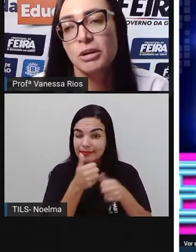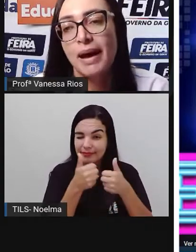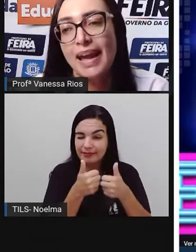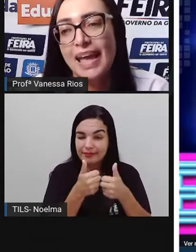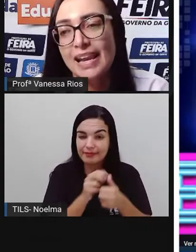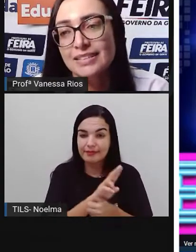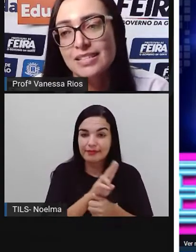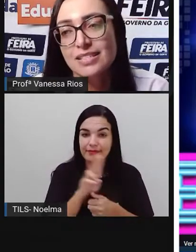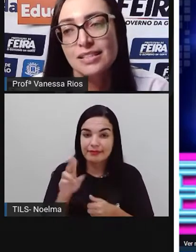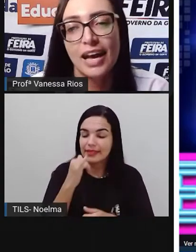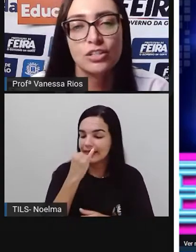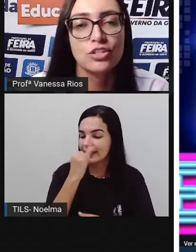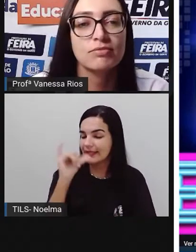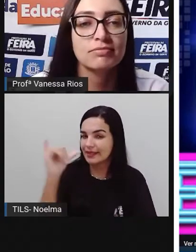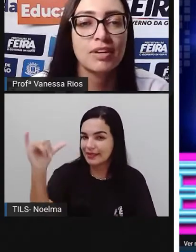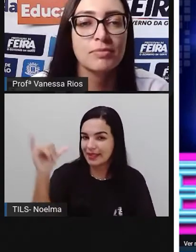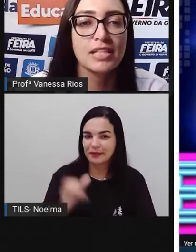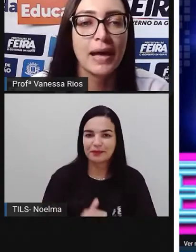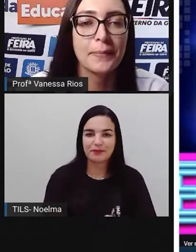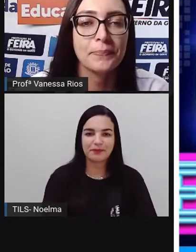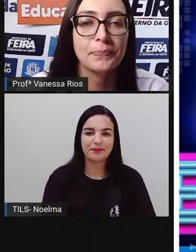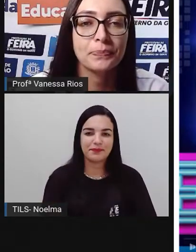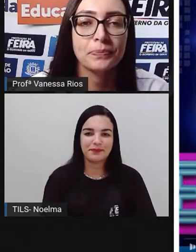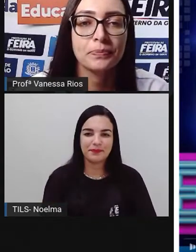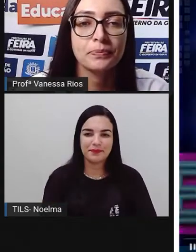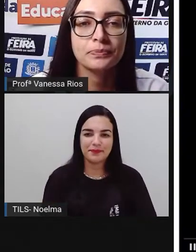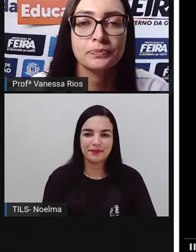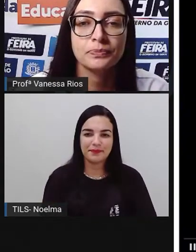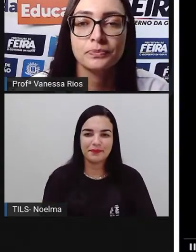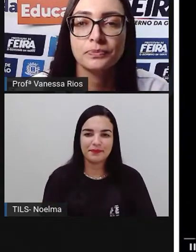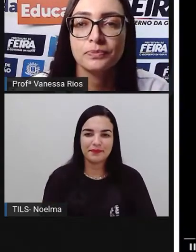se chama Eletricidade. Vamos lá.